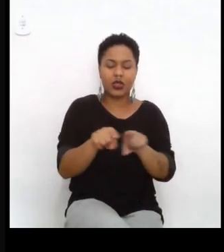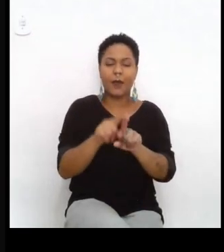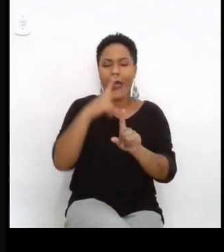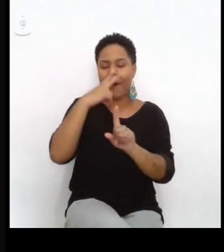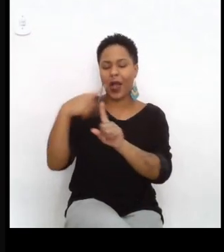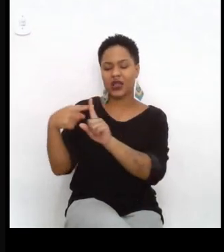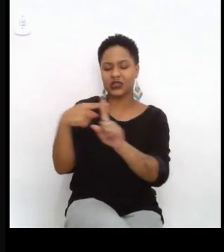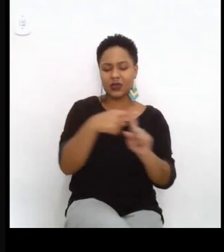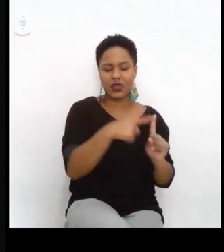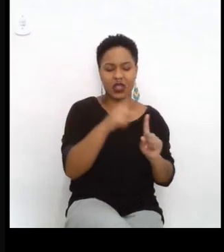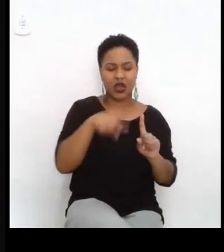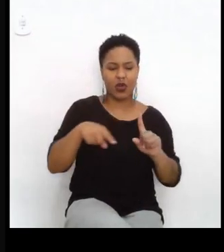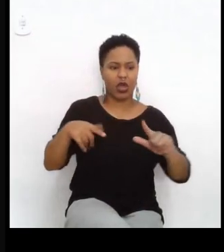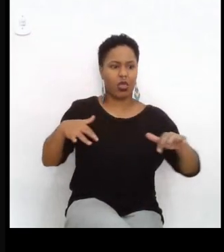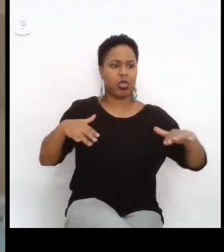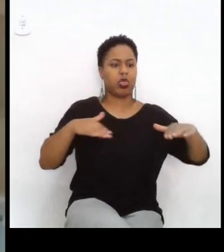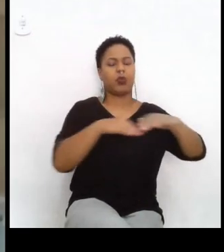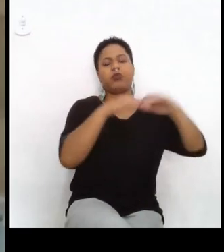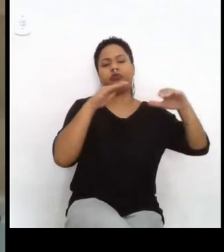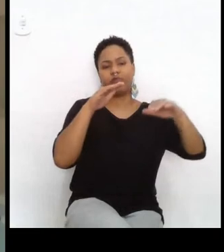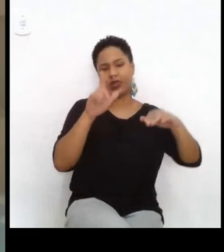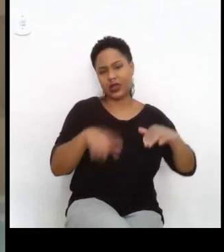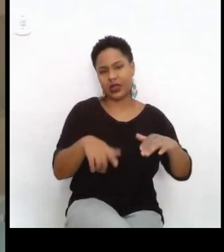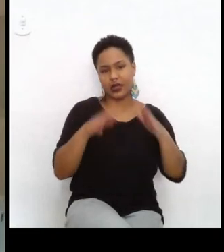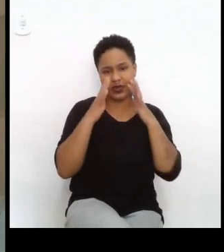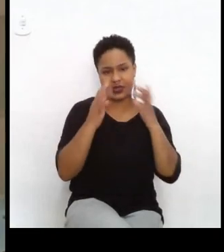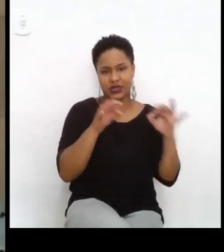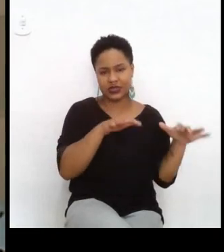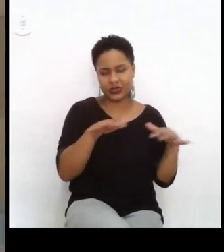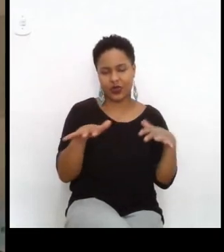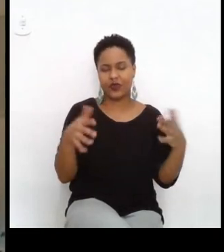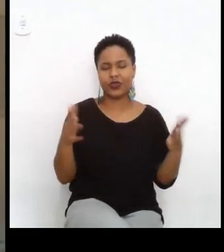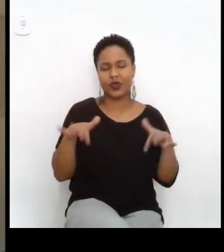isso se ouve é isso gente obrigado